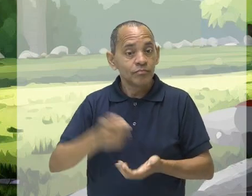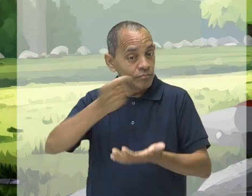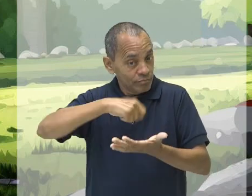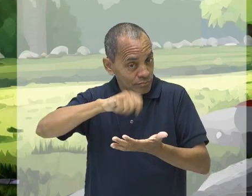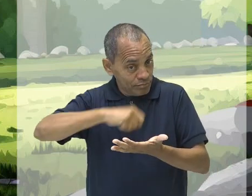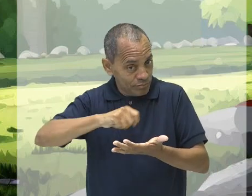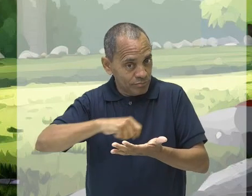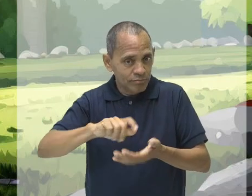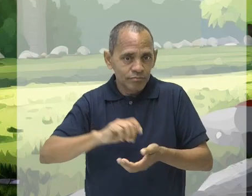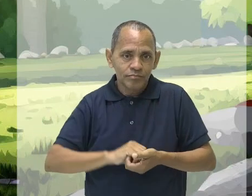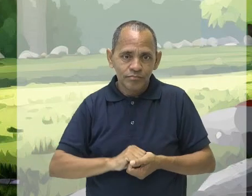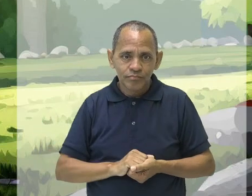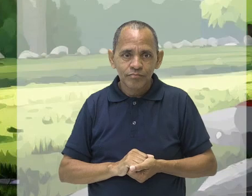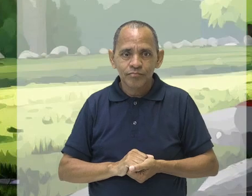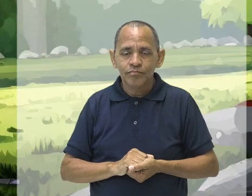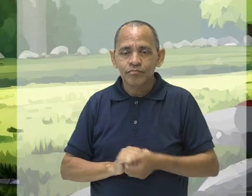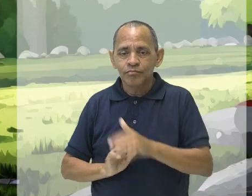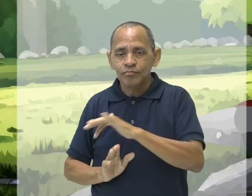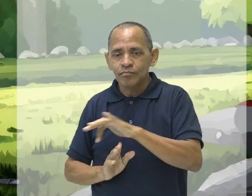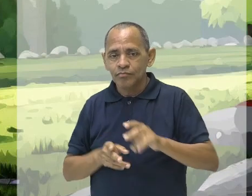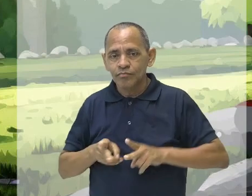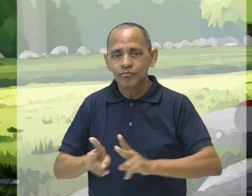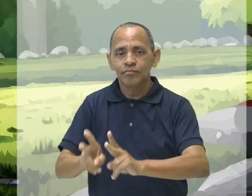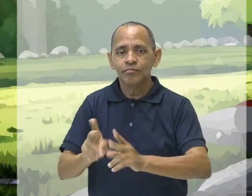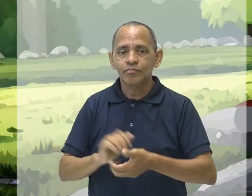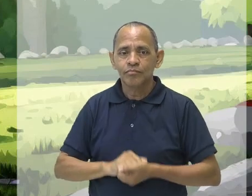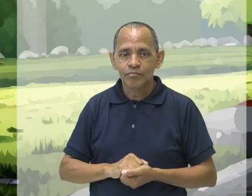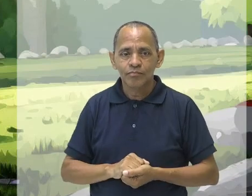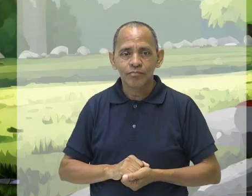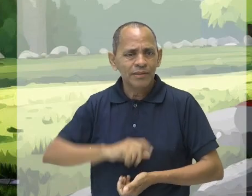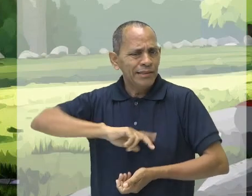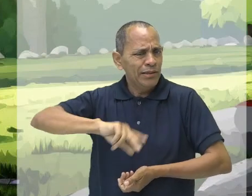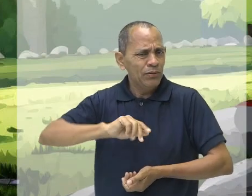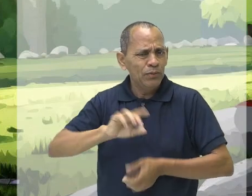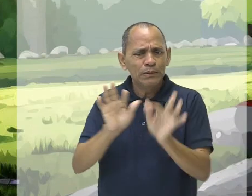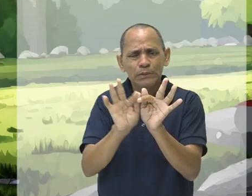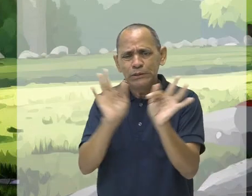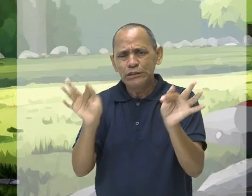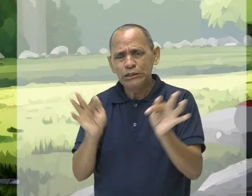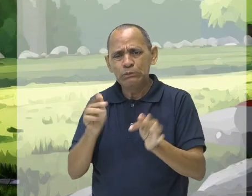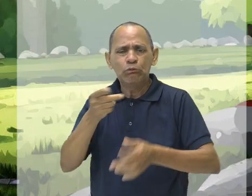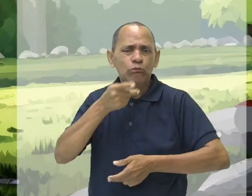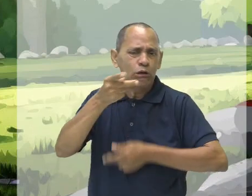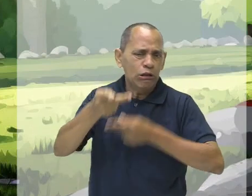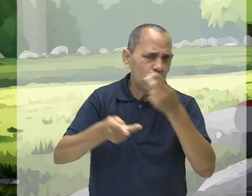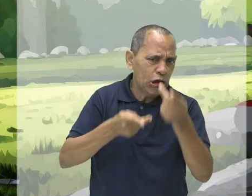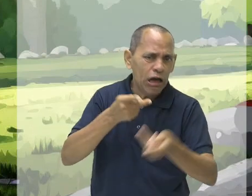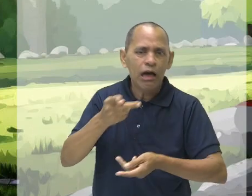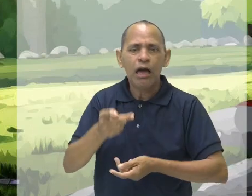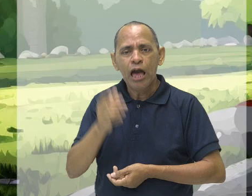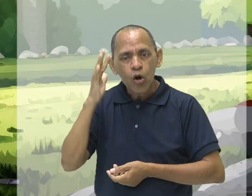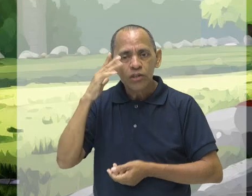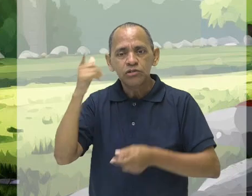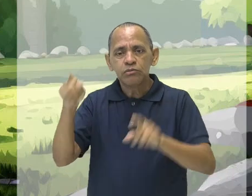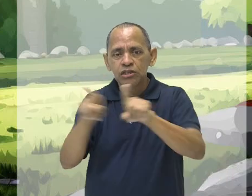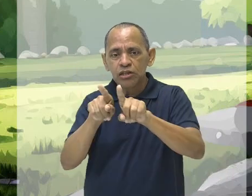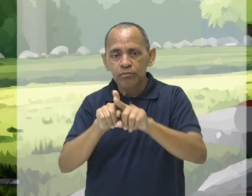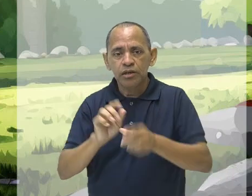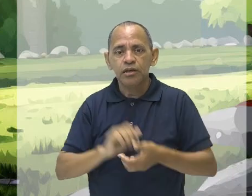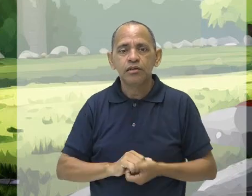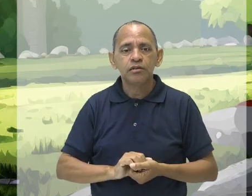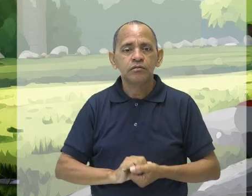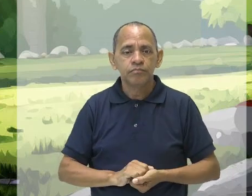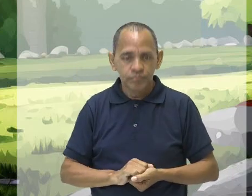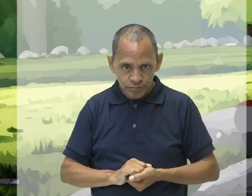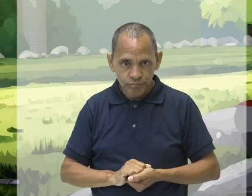escrito. Continuando, o contar não é simplesmente relatar acontecimentos ou ações, pois relatar